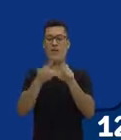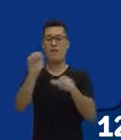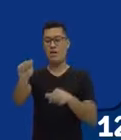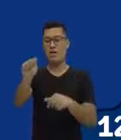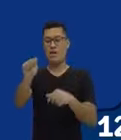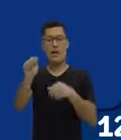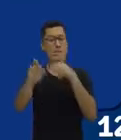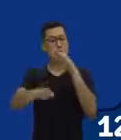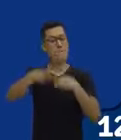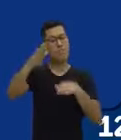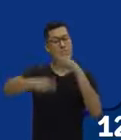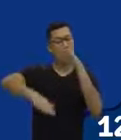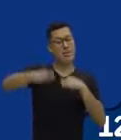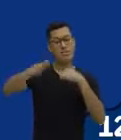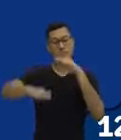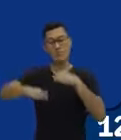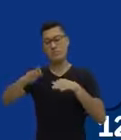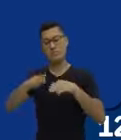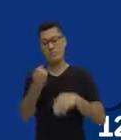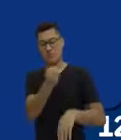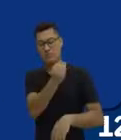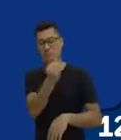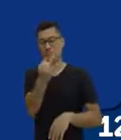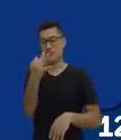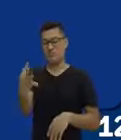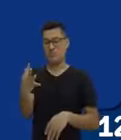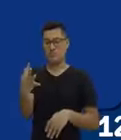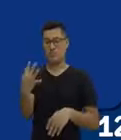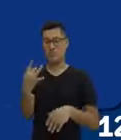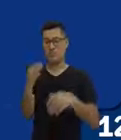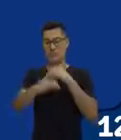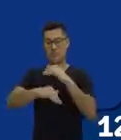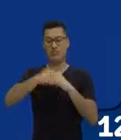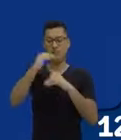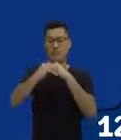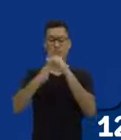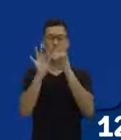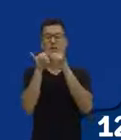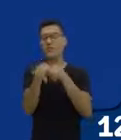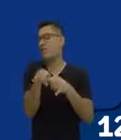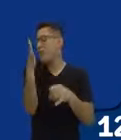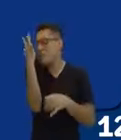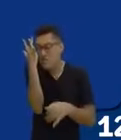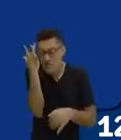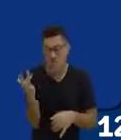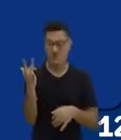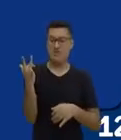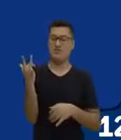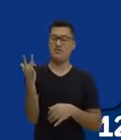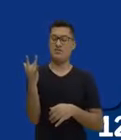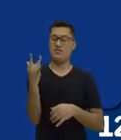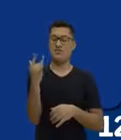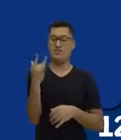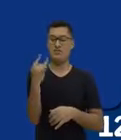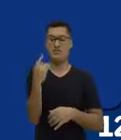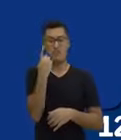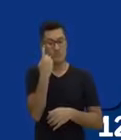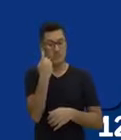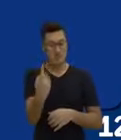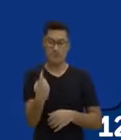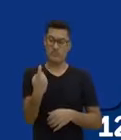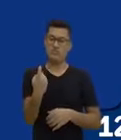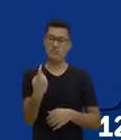depende. Depende do quê? Da quantidade de peças que ele produz. Então, fica muito fácil identificar. Porque se ele vai gastar